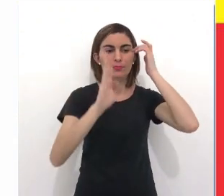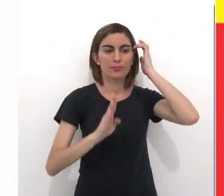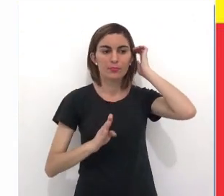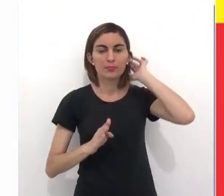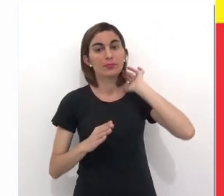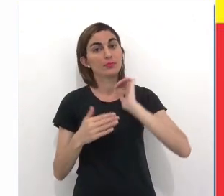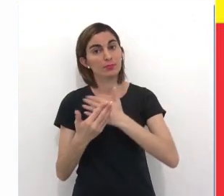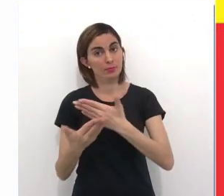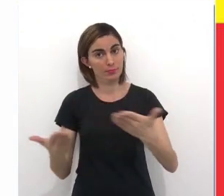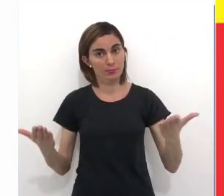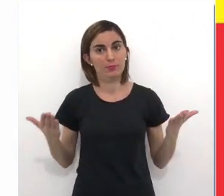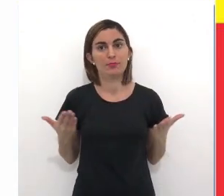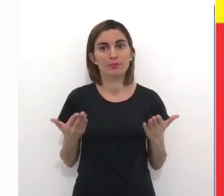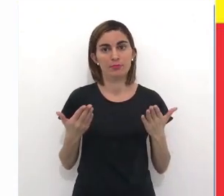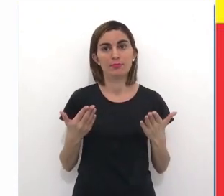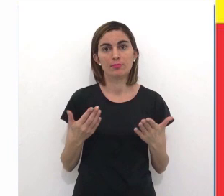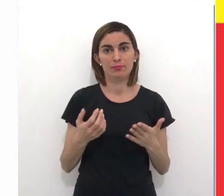Brasil.